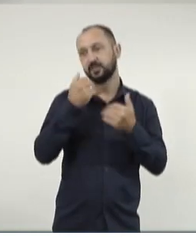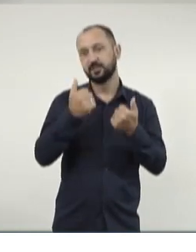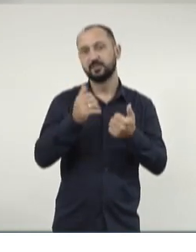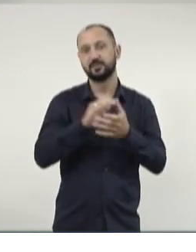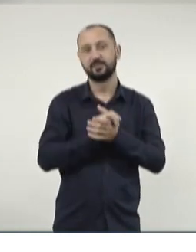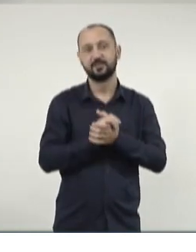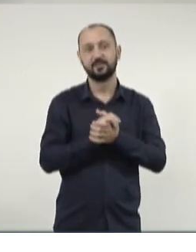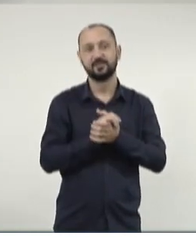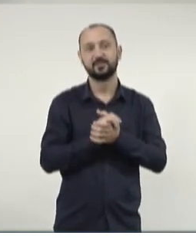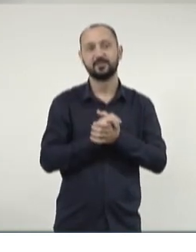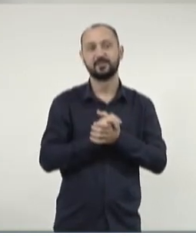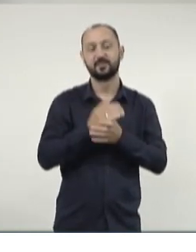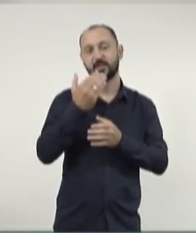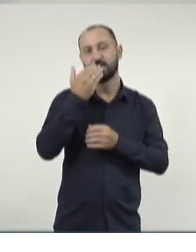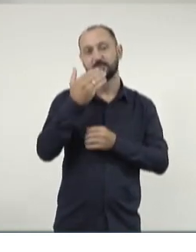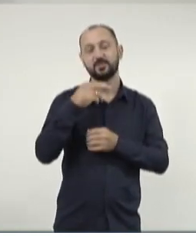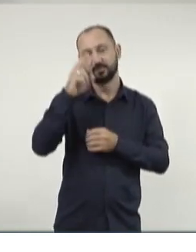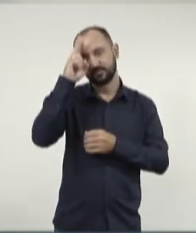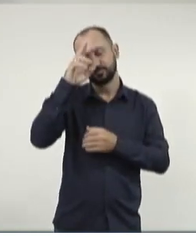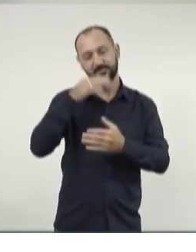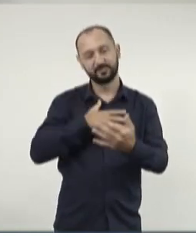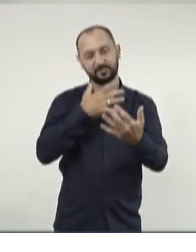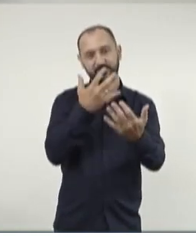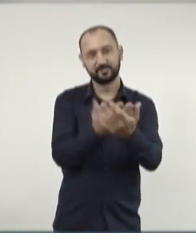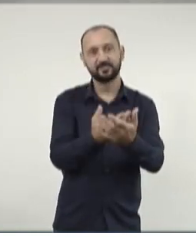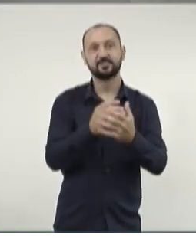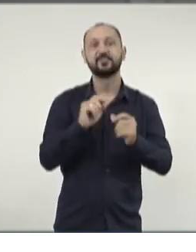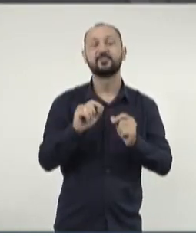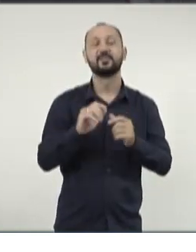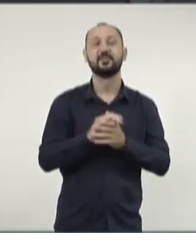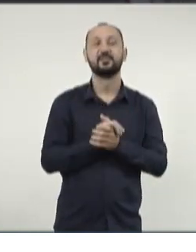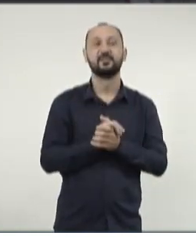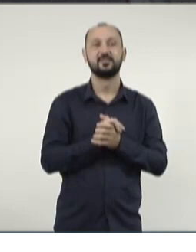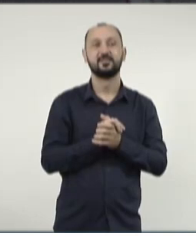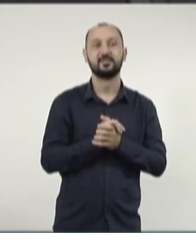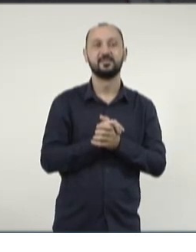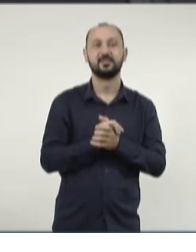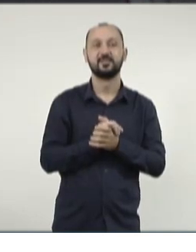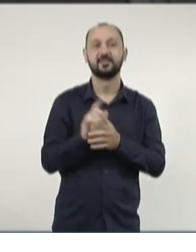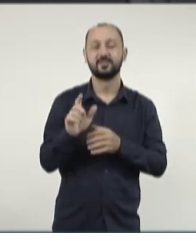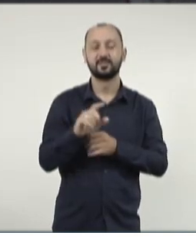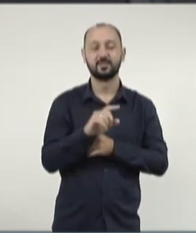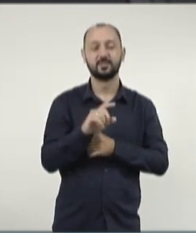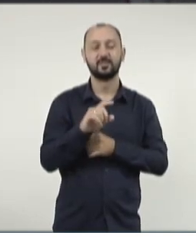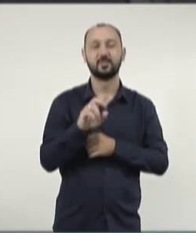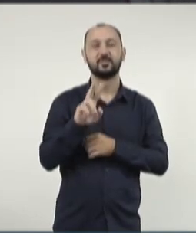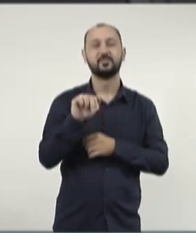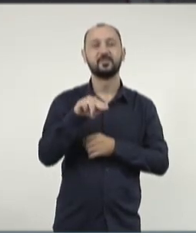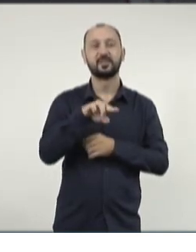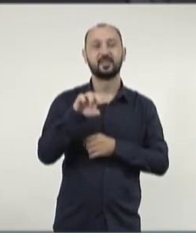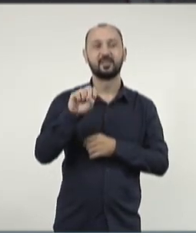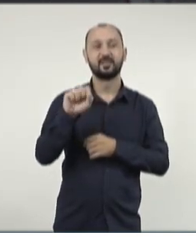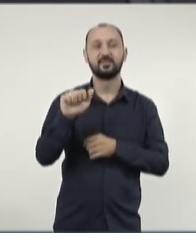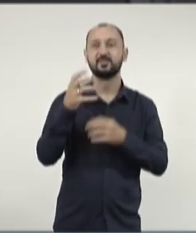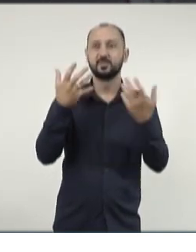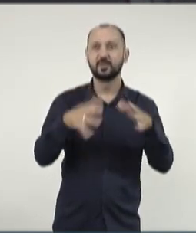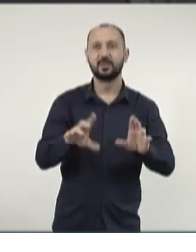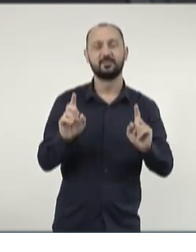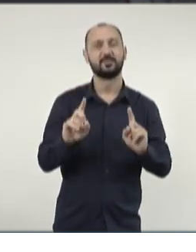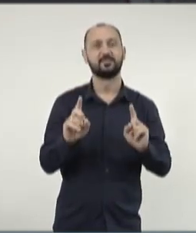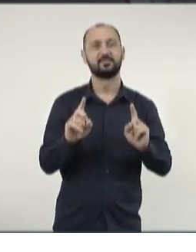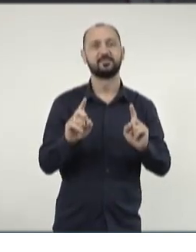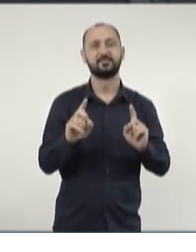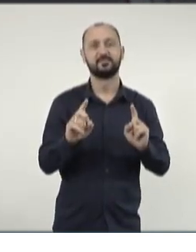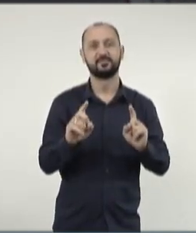doutora. Ela pediu para eu contar toda a história, e ela falou assim: Vanessa, você não quer mais. Você já sabe